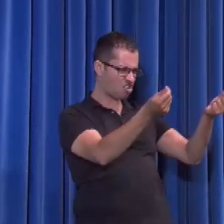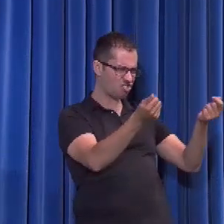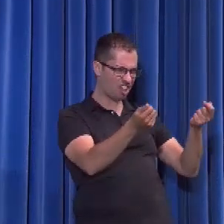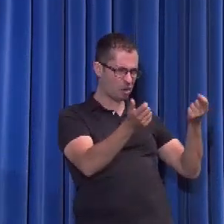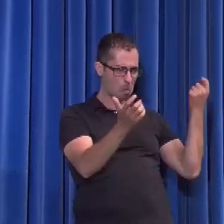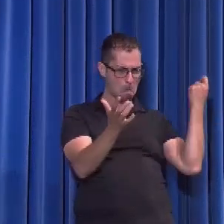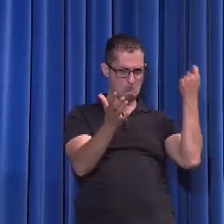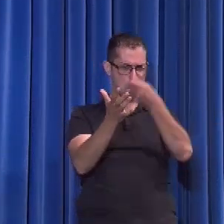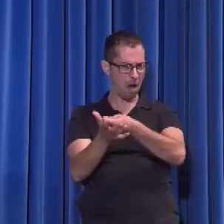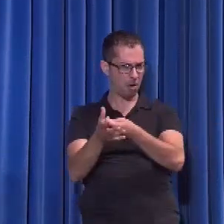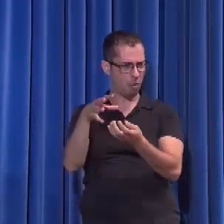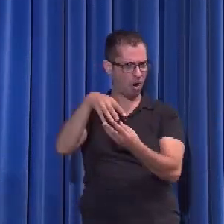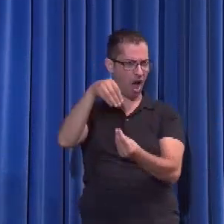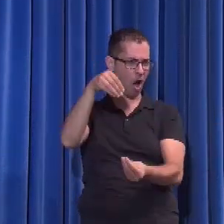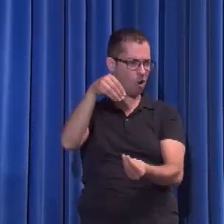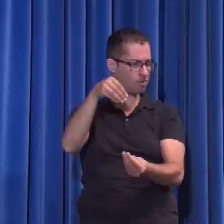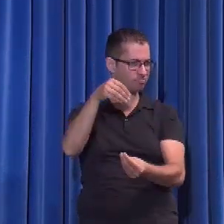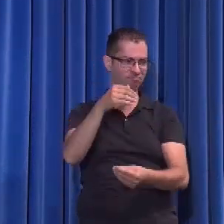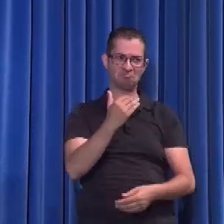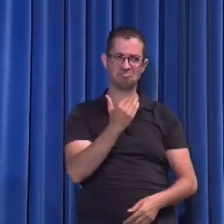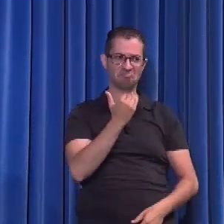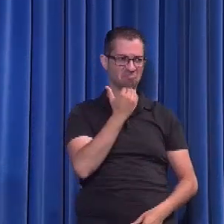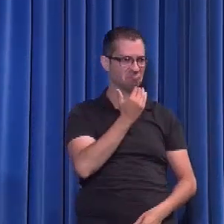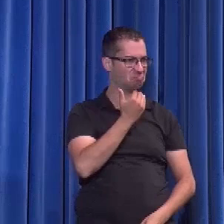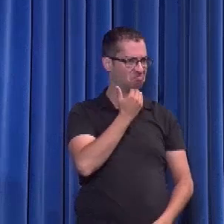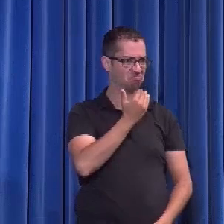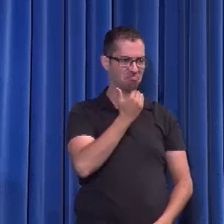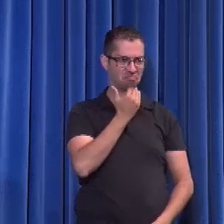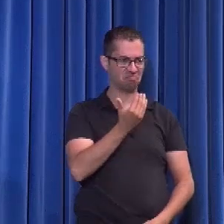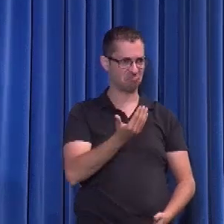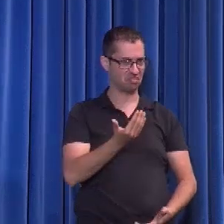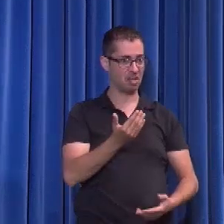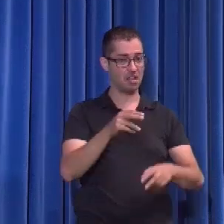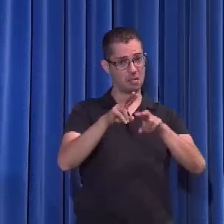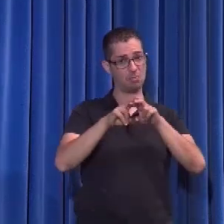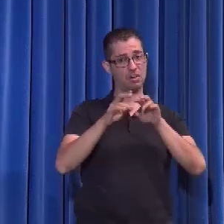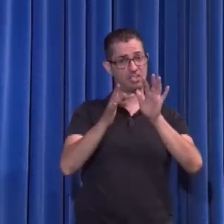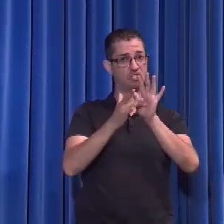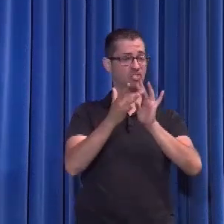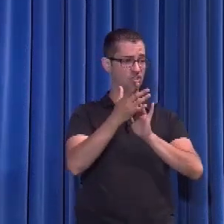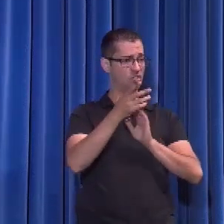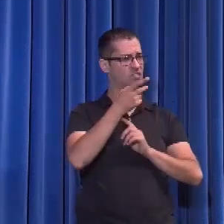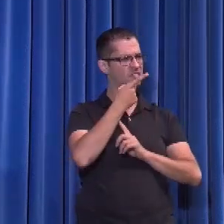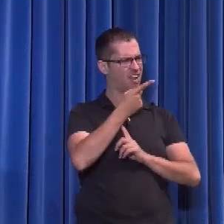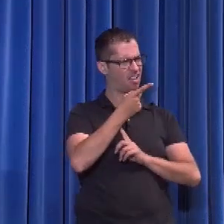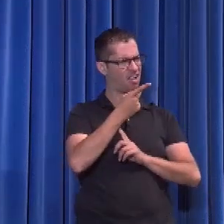foi capaz de livrá-lo. Por isso Jesus disse que aproveita o homem